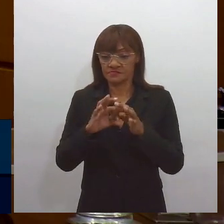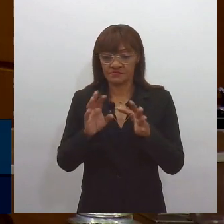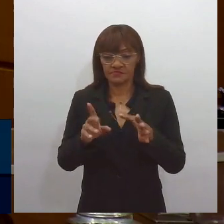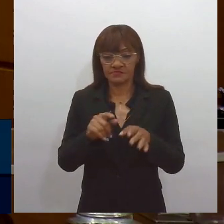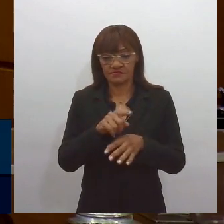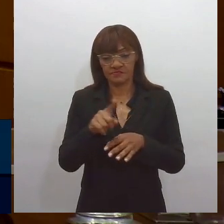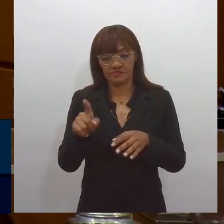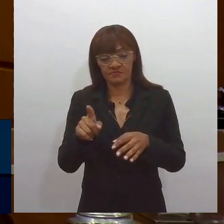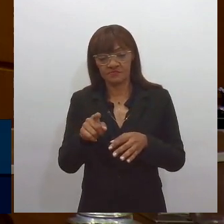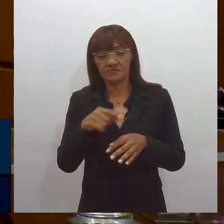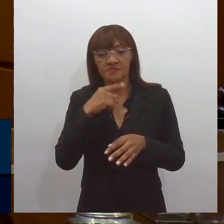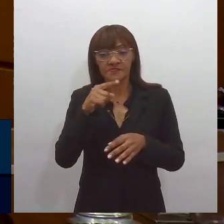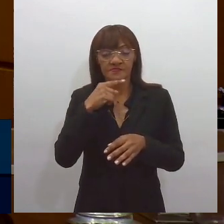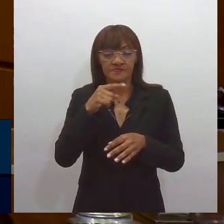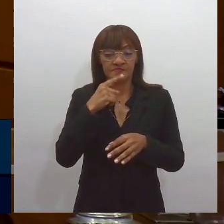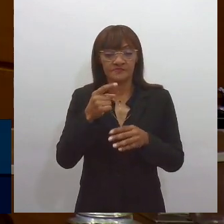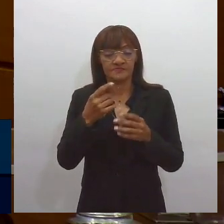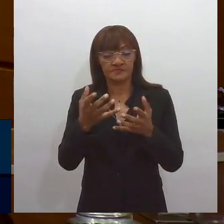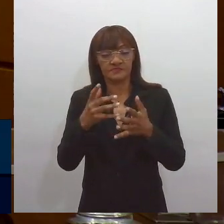colocação